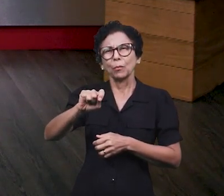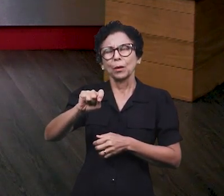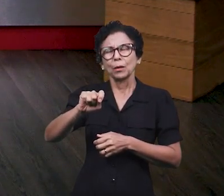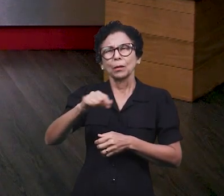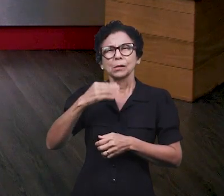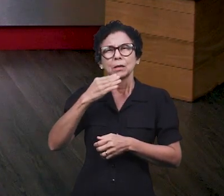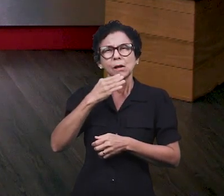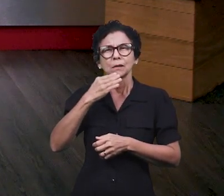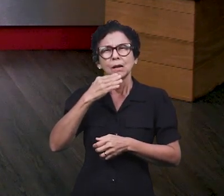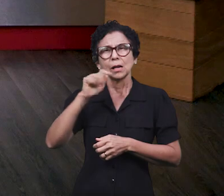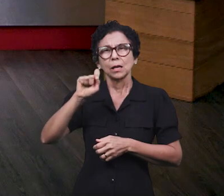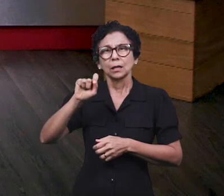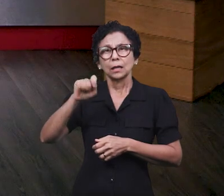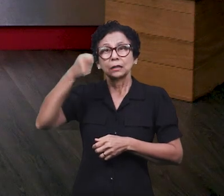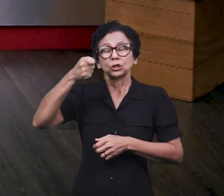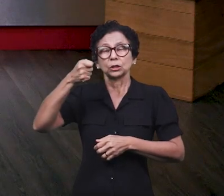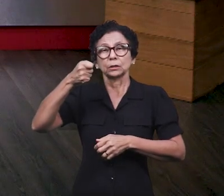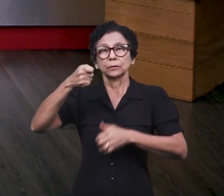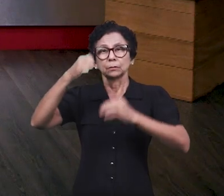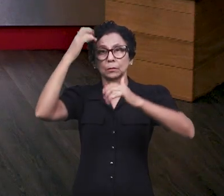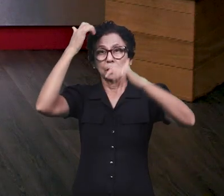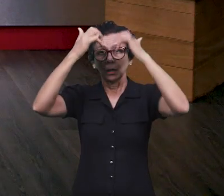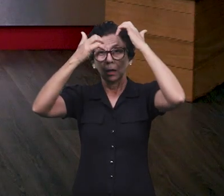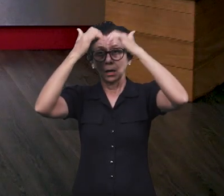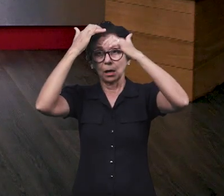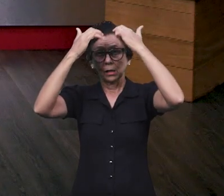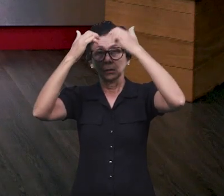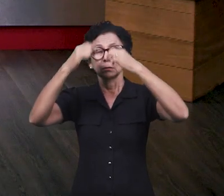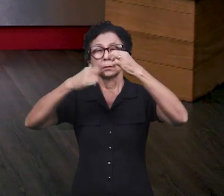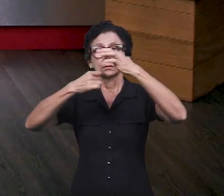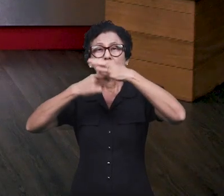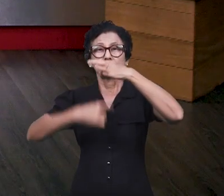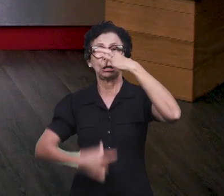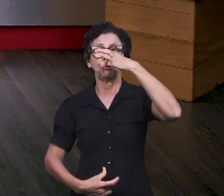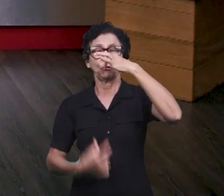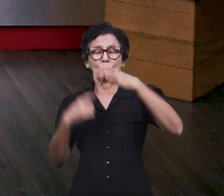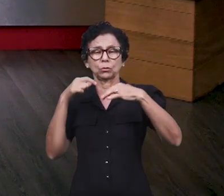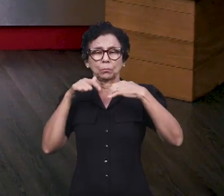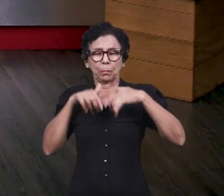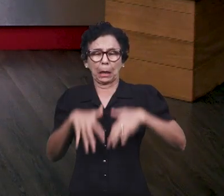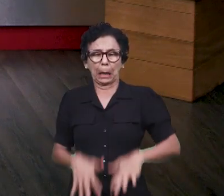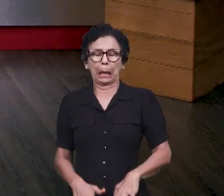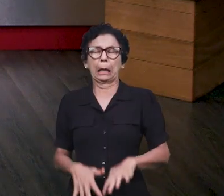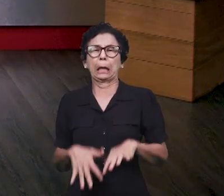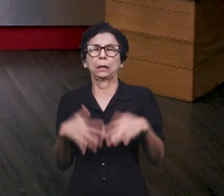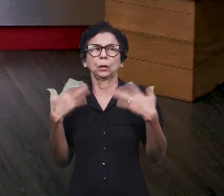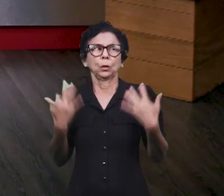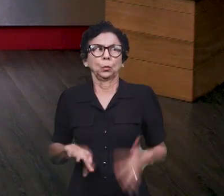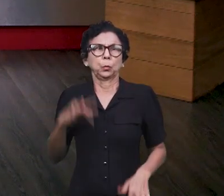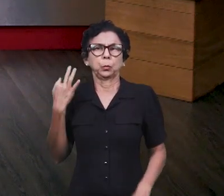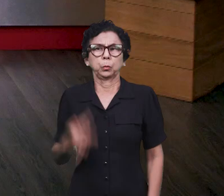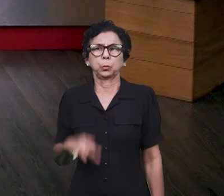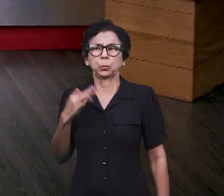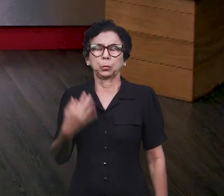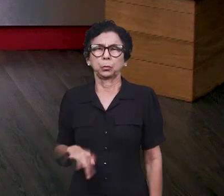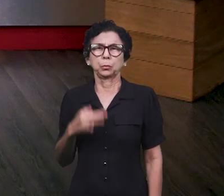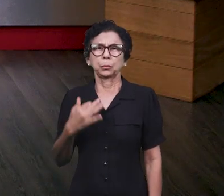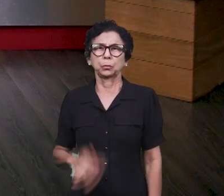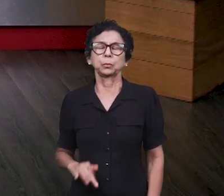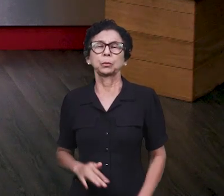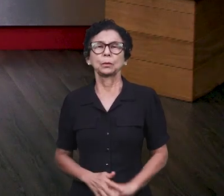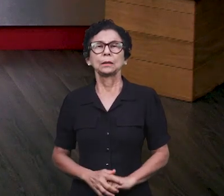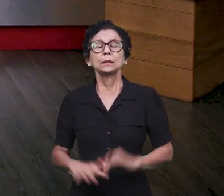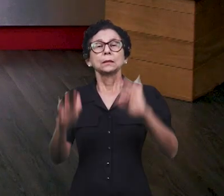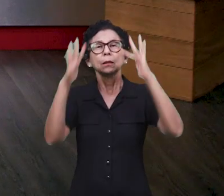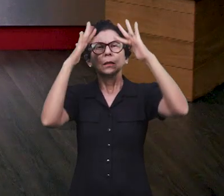ativasse o sistema nervoso para que essa pessoa sentisse mais dor. De maneira que nervos e medulas e cérebro fazem